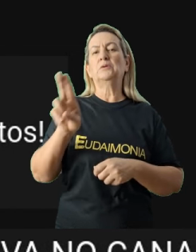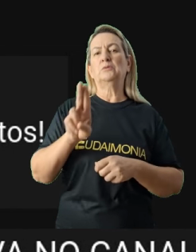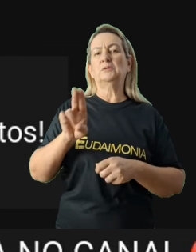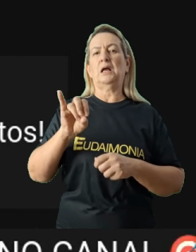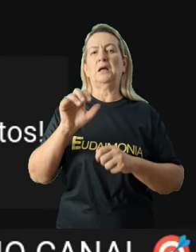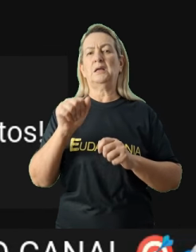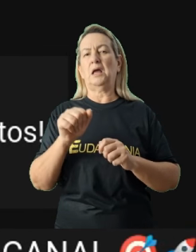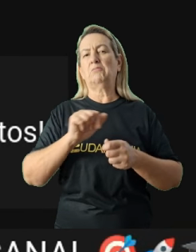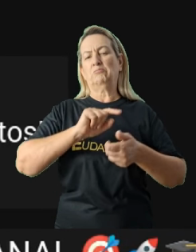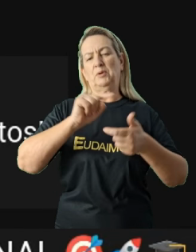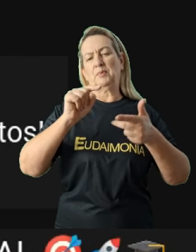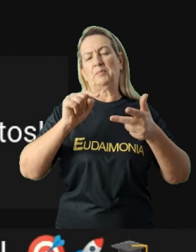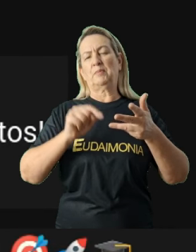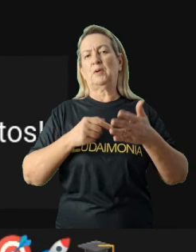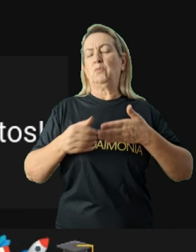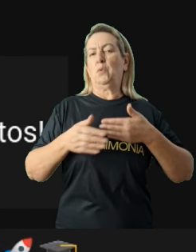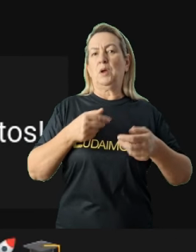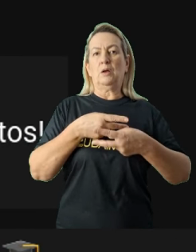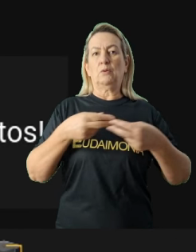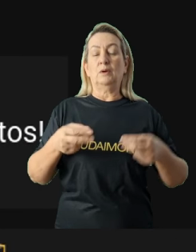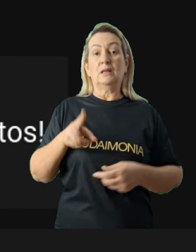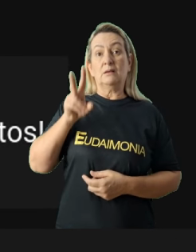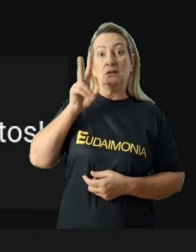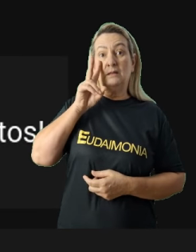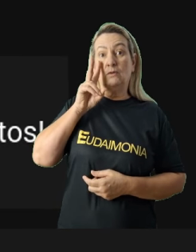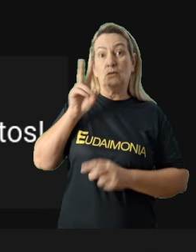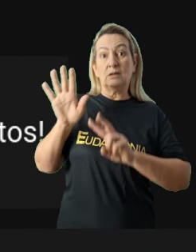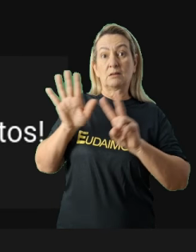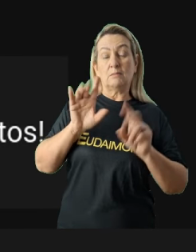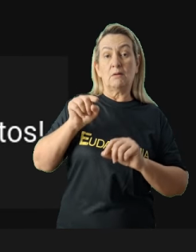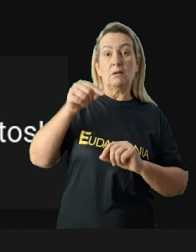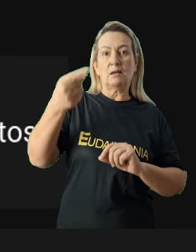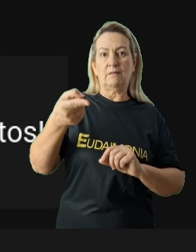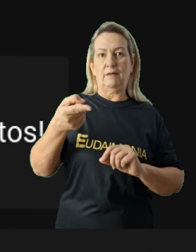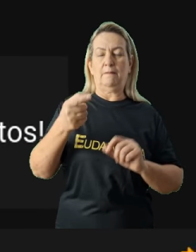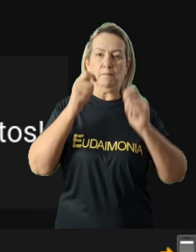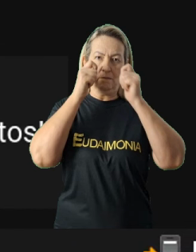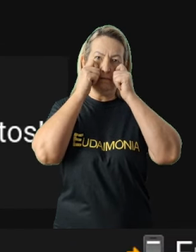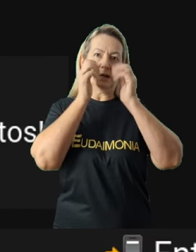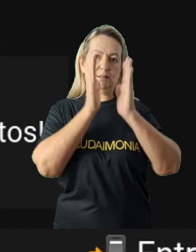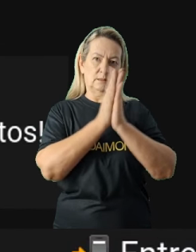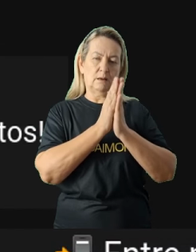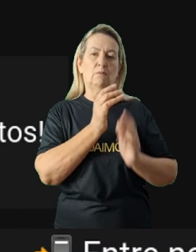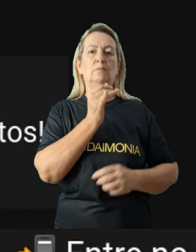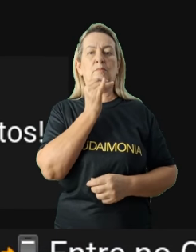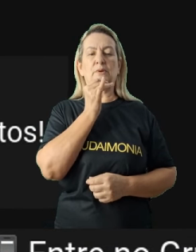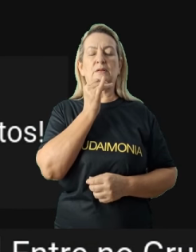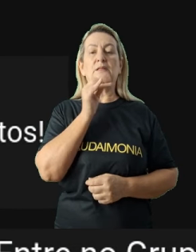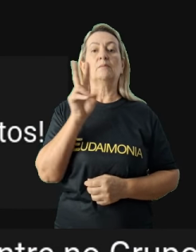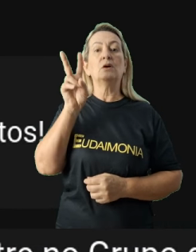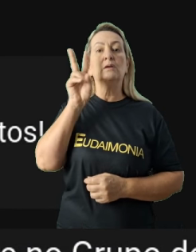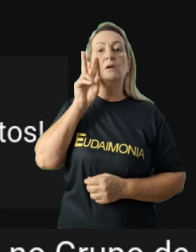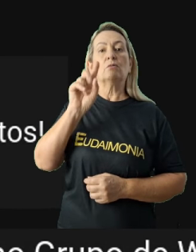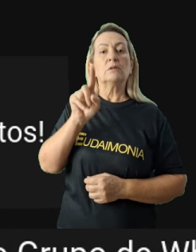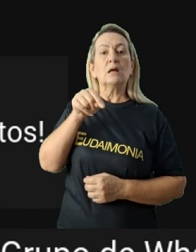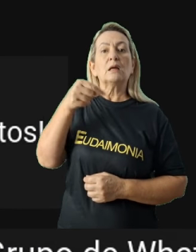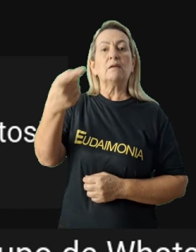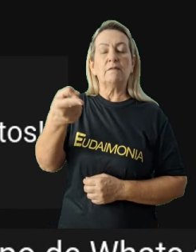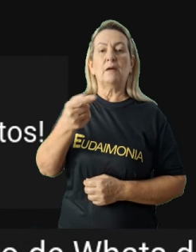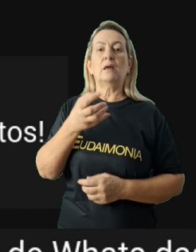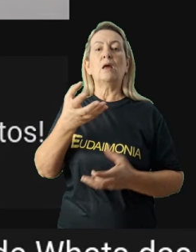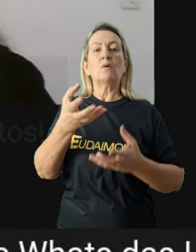usem aqui o ChatGPT, usem qualquer coisa que vocês queiram. Segunda-feira que vem, e isso no caso